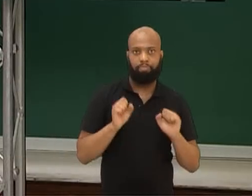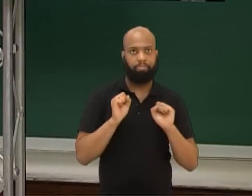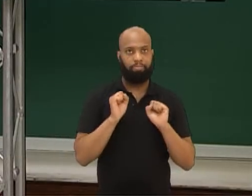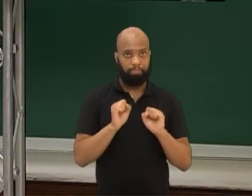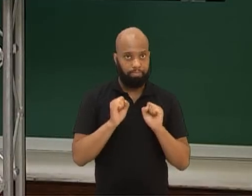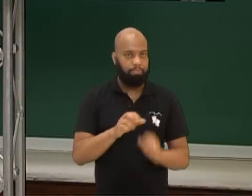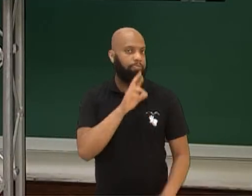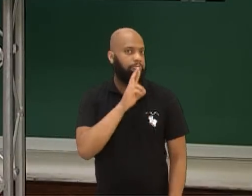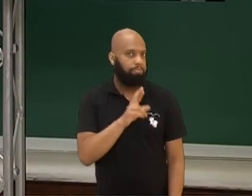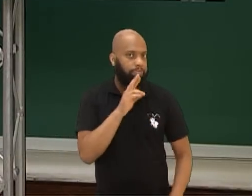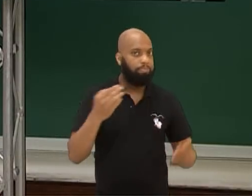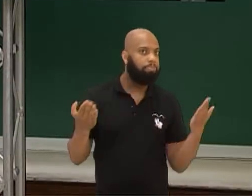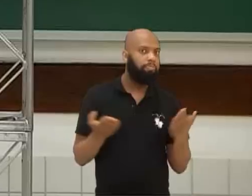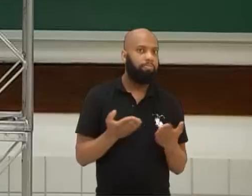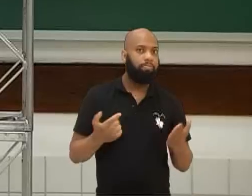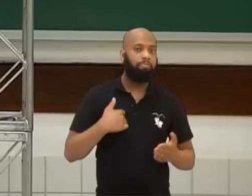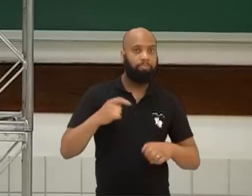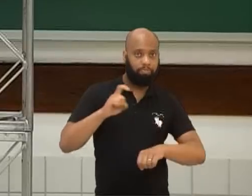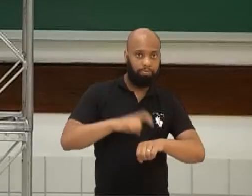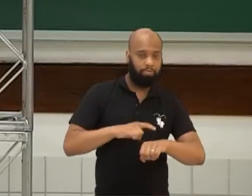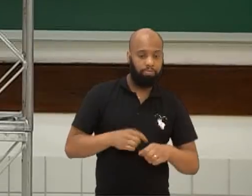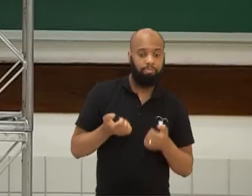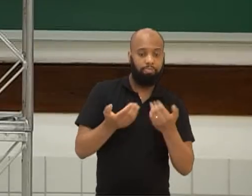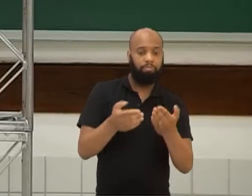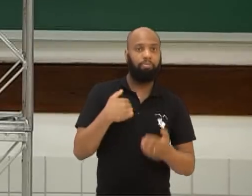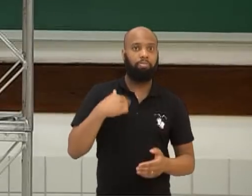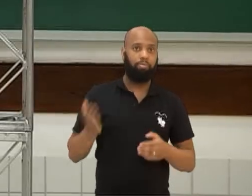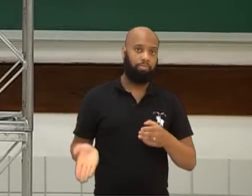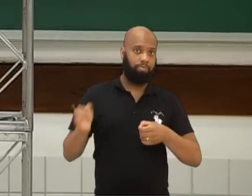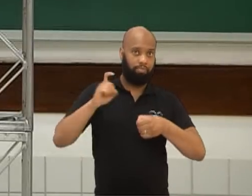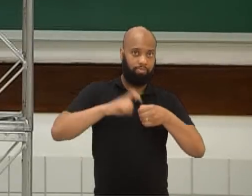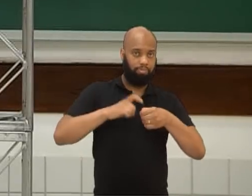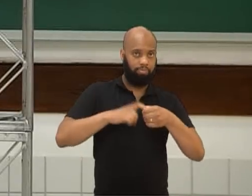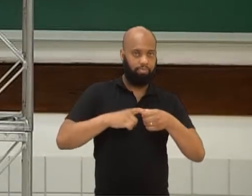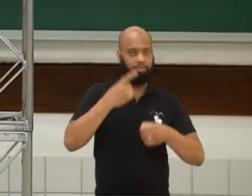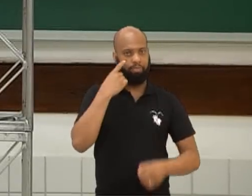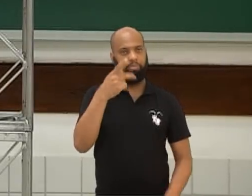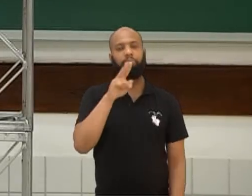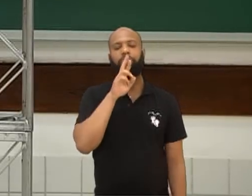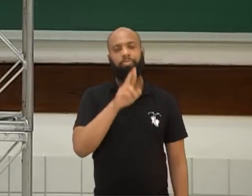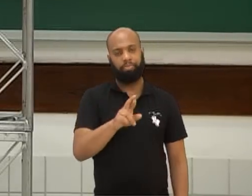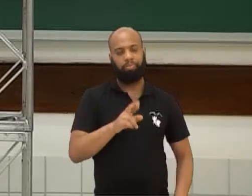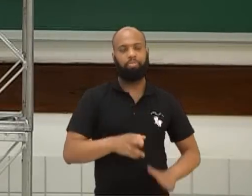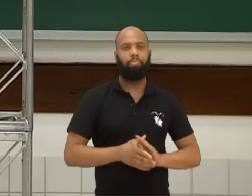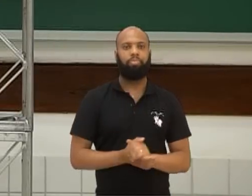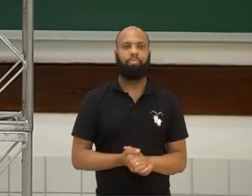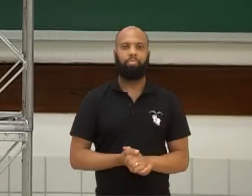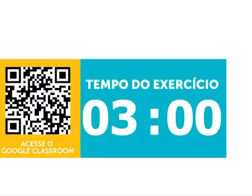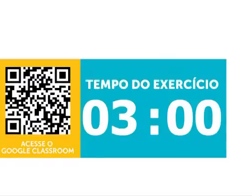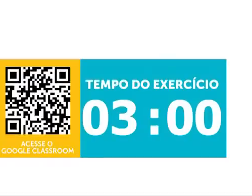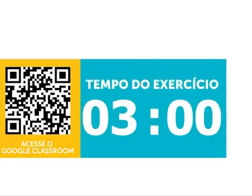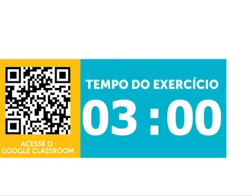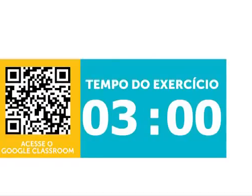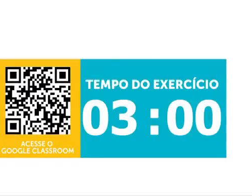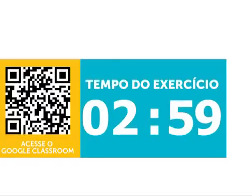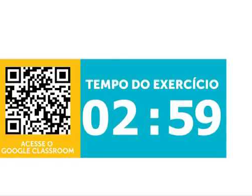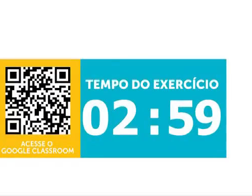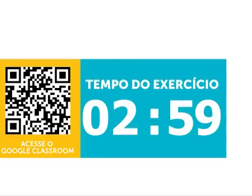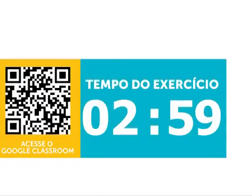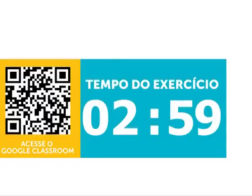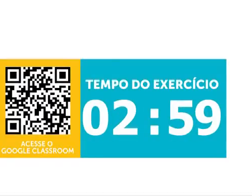Qual vocês acham que é a correta? Eu vou dar um tempo para vocês e a gente já volta com a resposta.